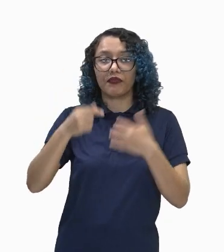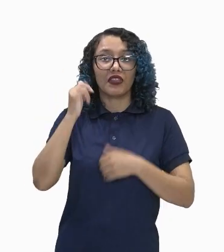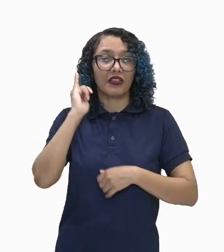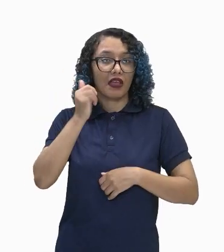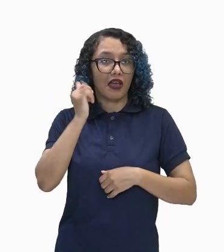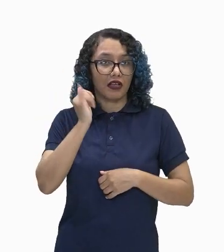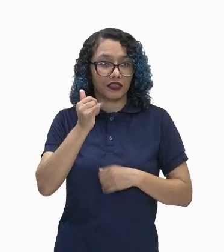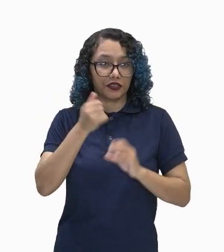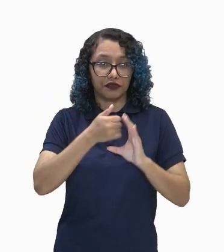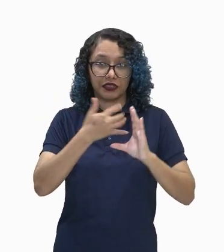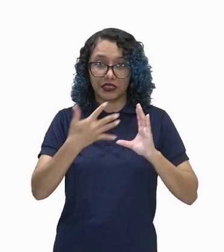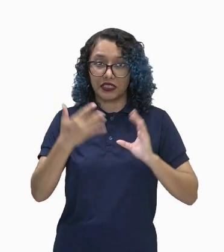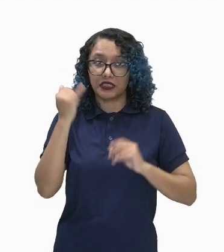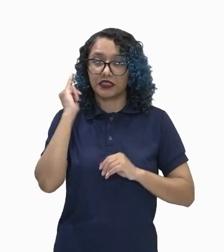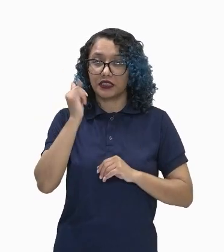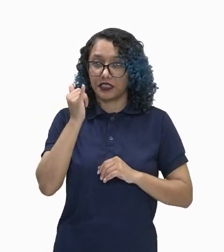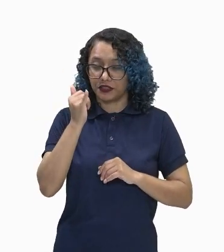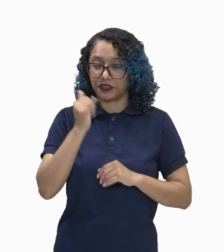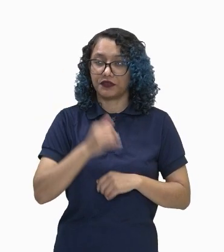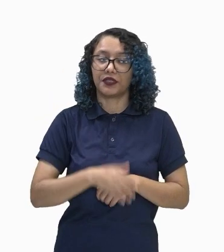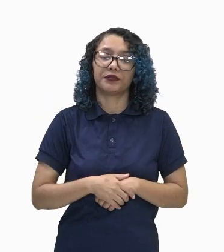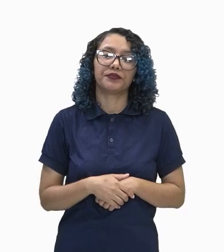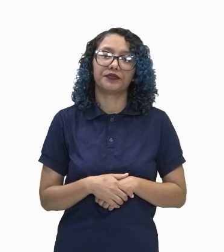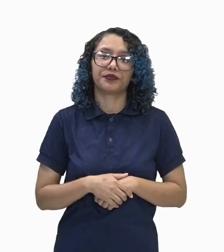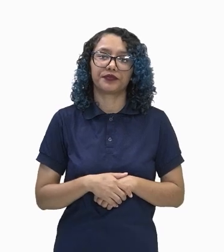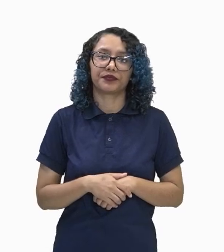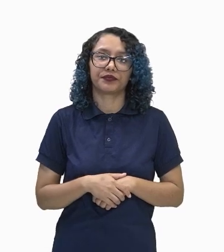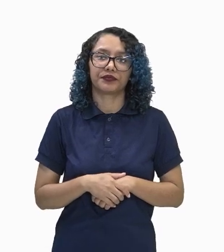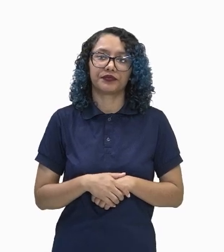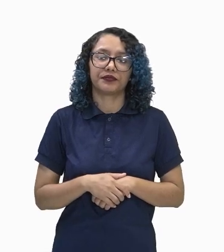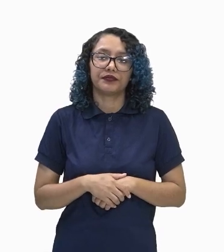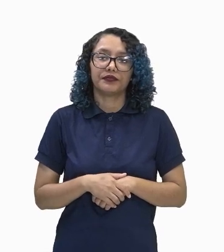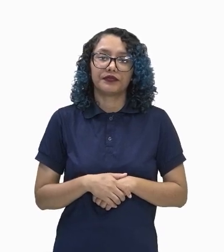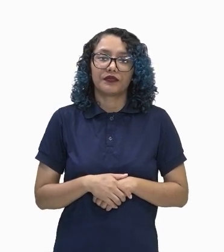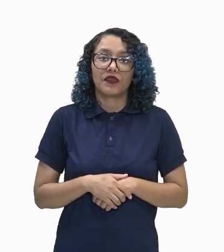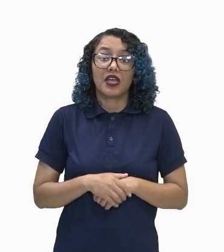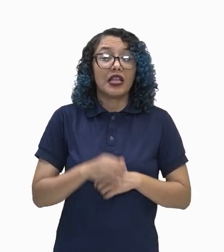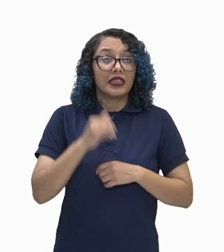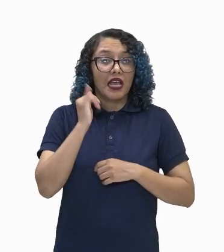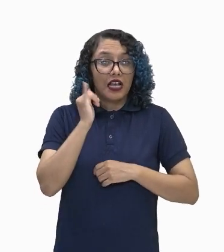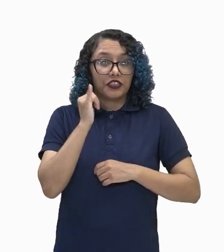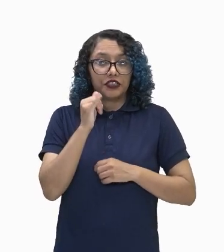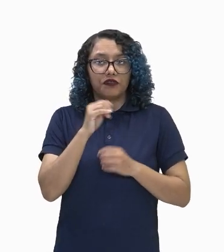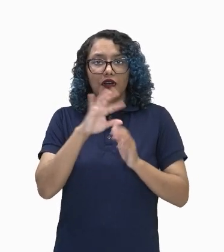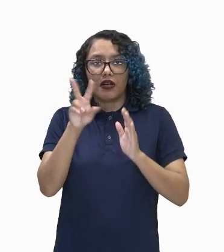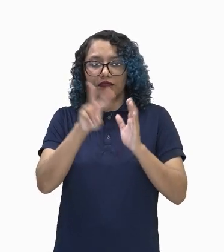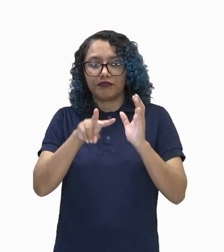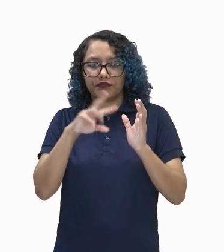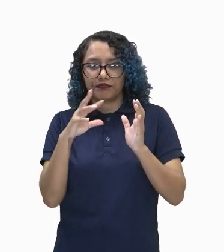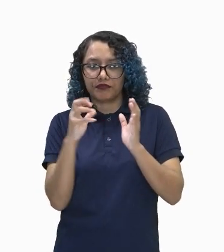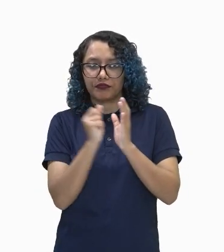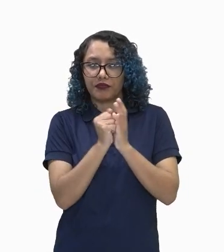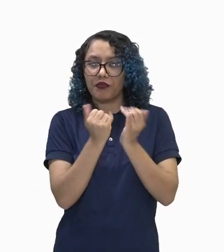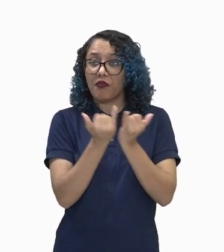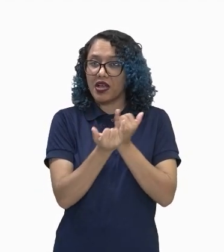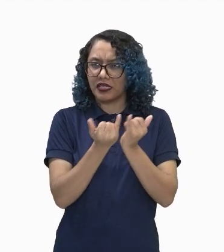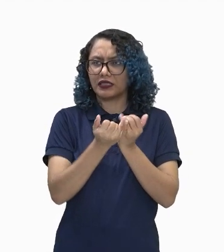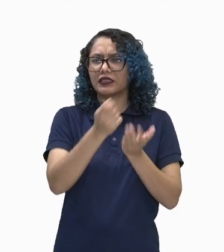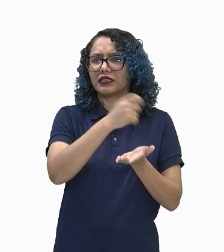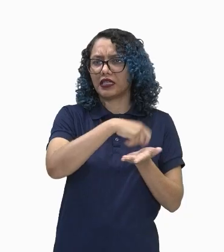Ora, uma narrativa audiovisual é, assim como é uma narrativa escrita, vamos dizer